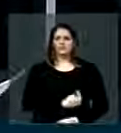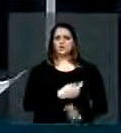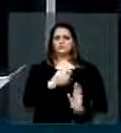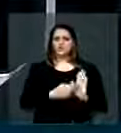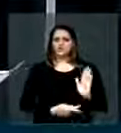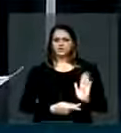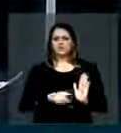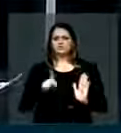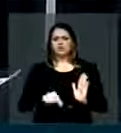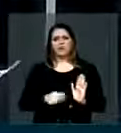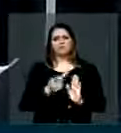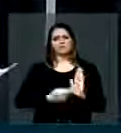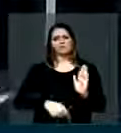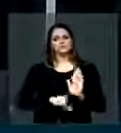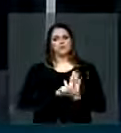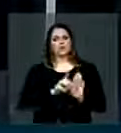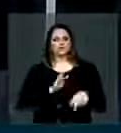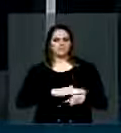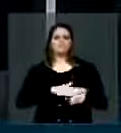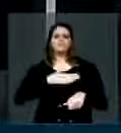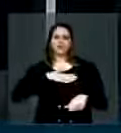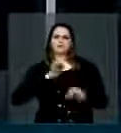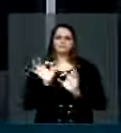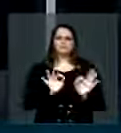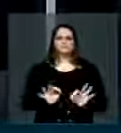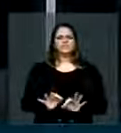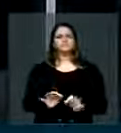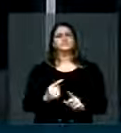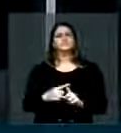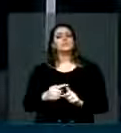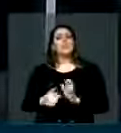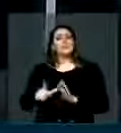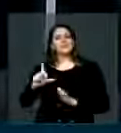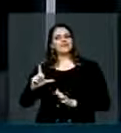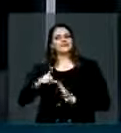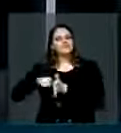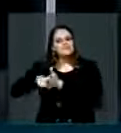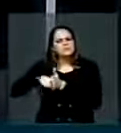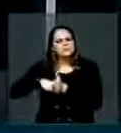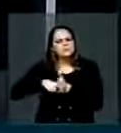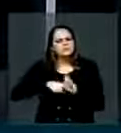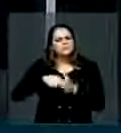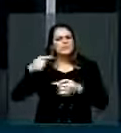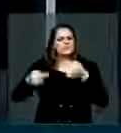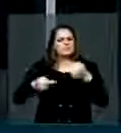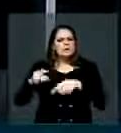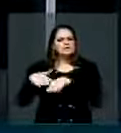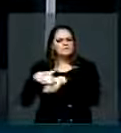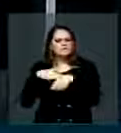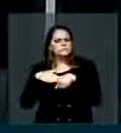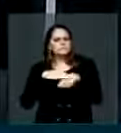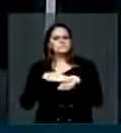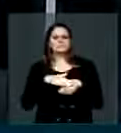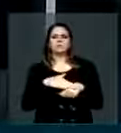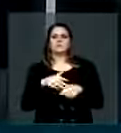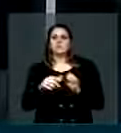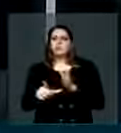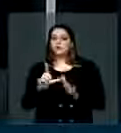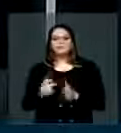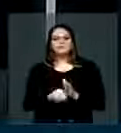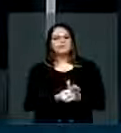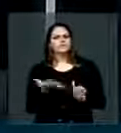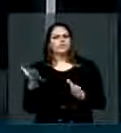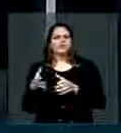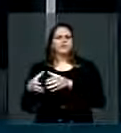projeto, esse projeto de lei apresentado de nossa autoria, foi depois de um estudo amplo, de um debate que nós fizemos com várias